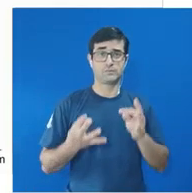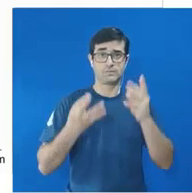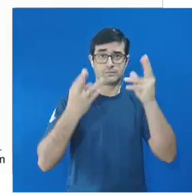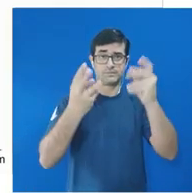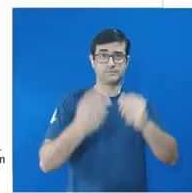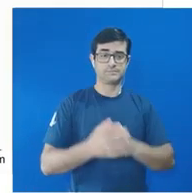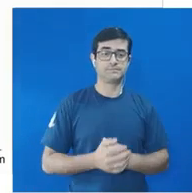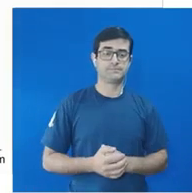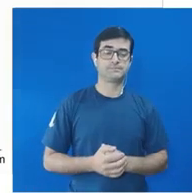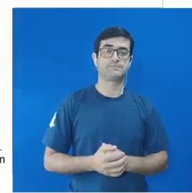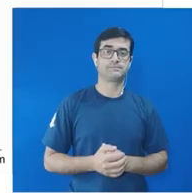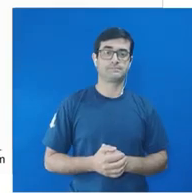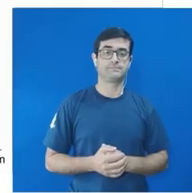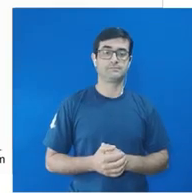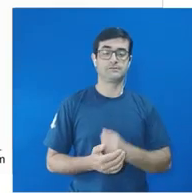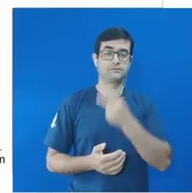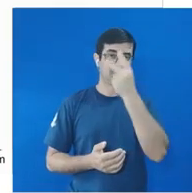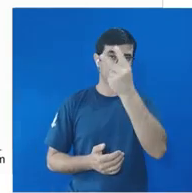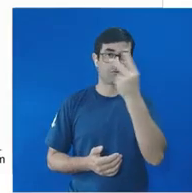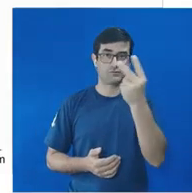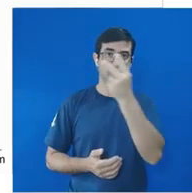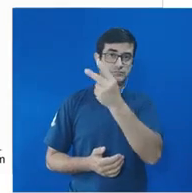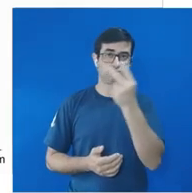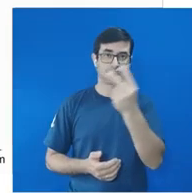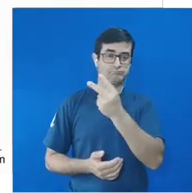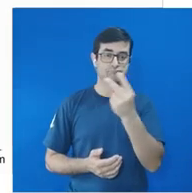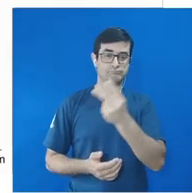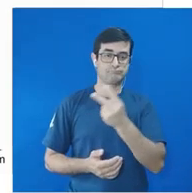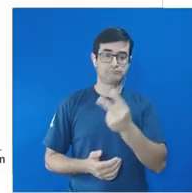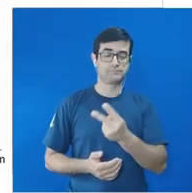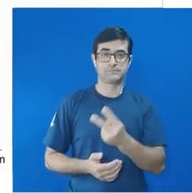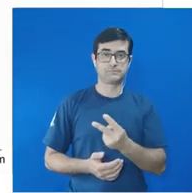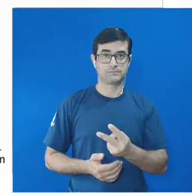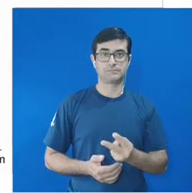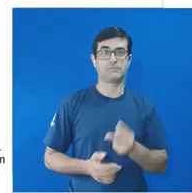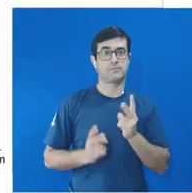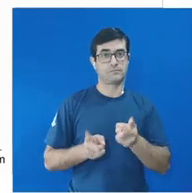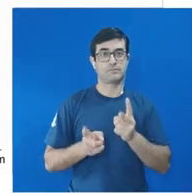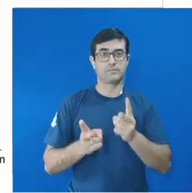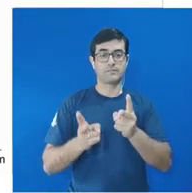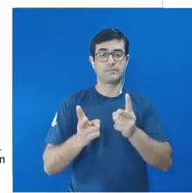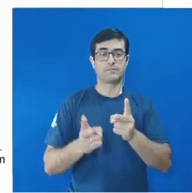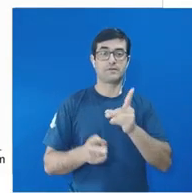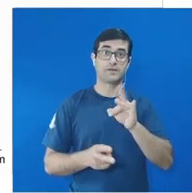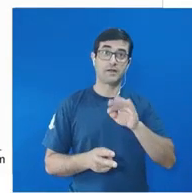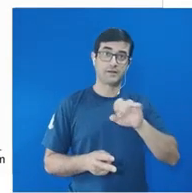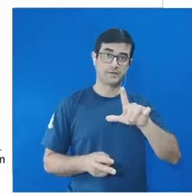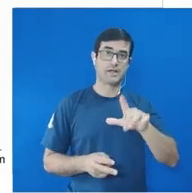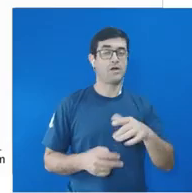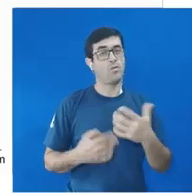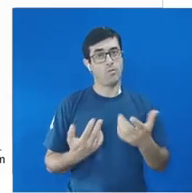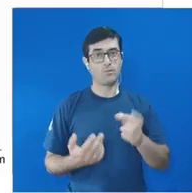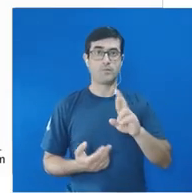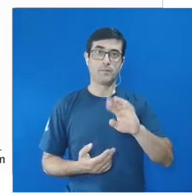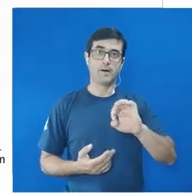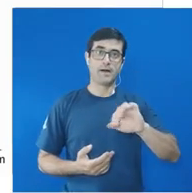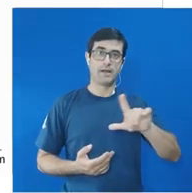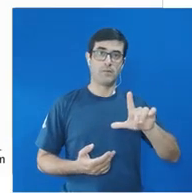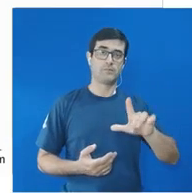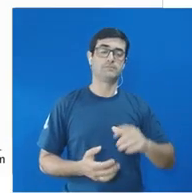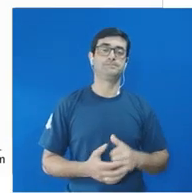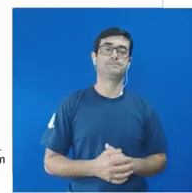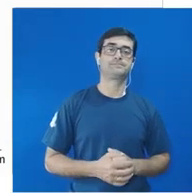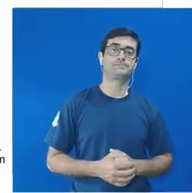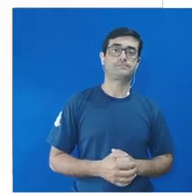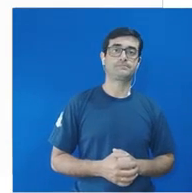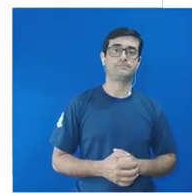né, permanecem inalterados para os gases ideais e para os gases reais. O que